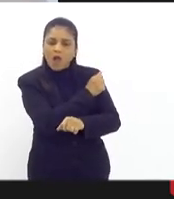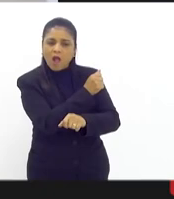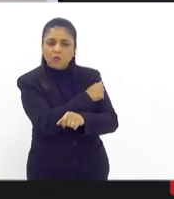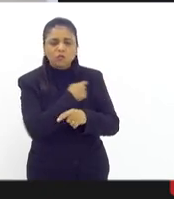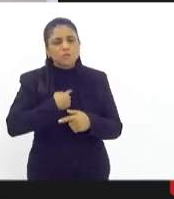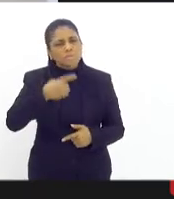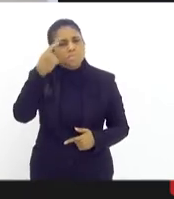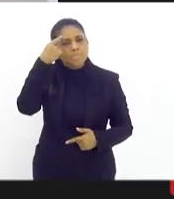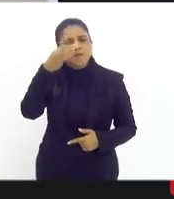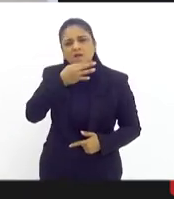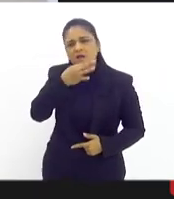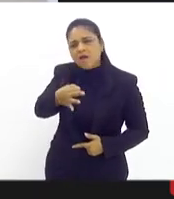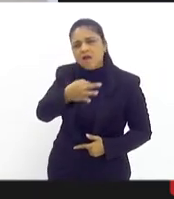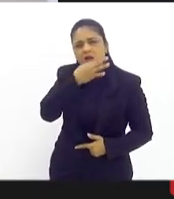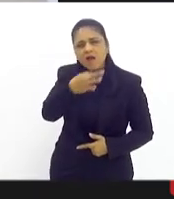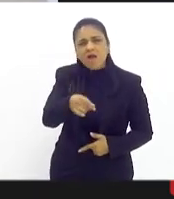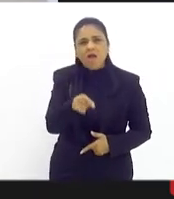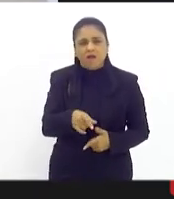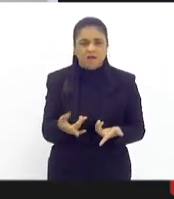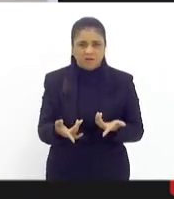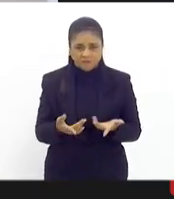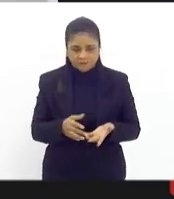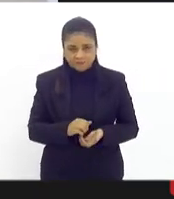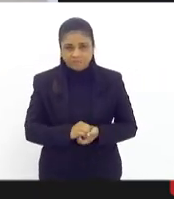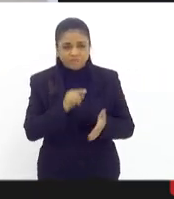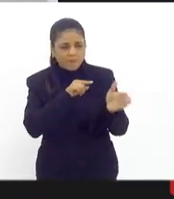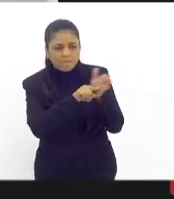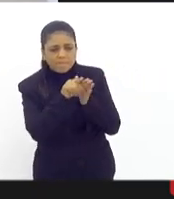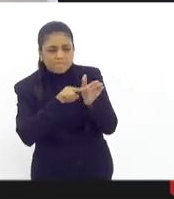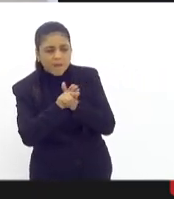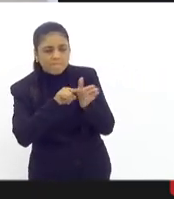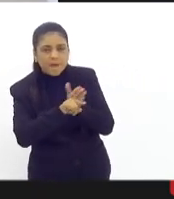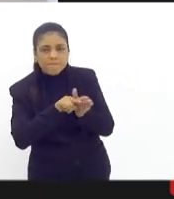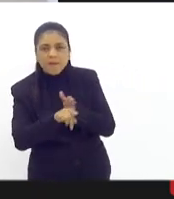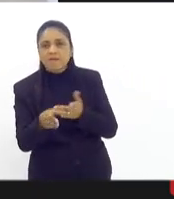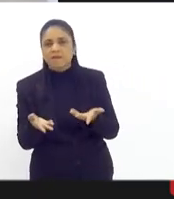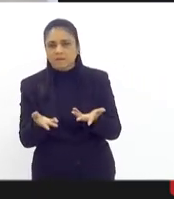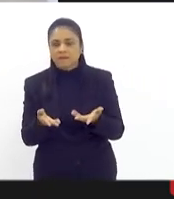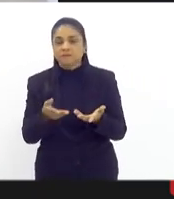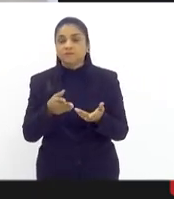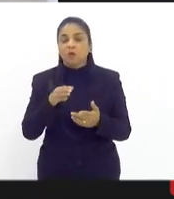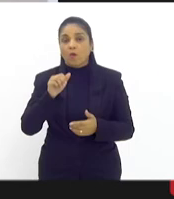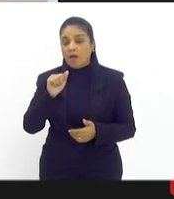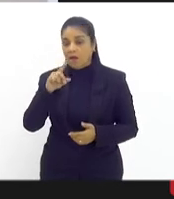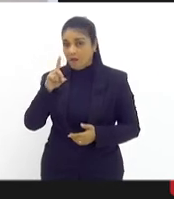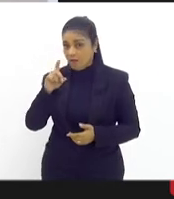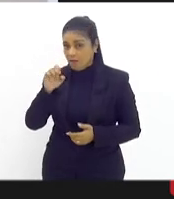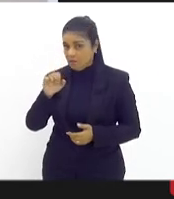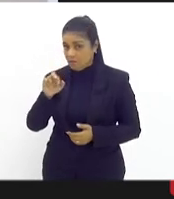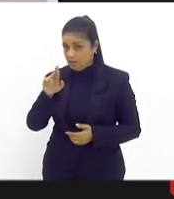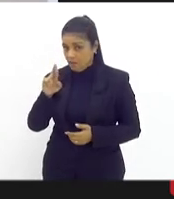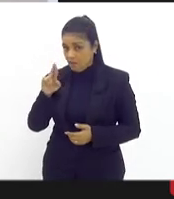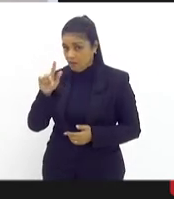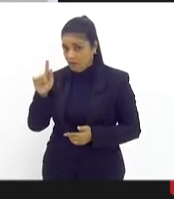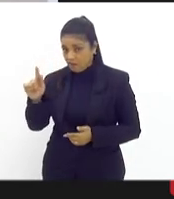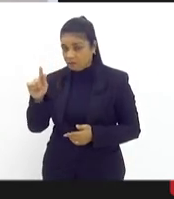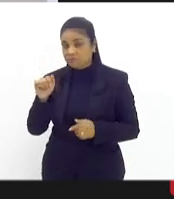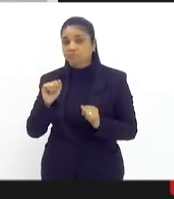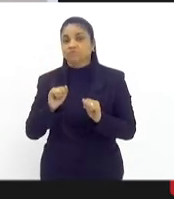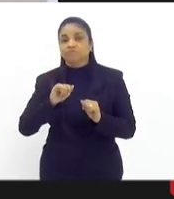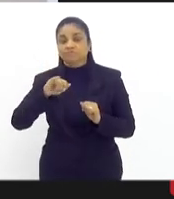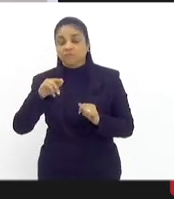esse questionamento, a essa crítica realmente. Enquanto a DERJ, a gente tem buscado